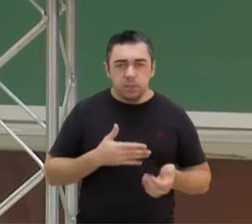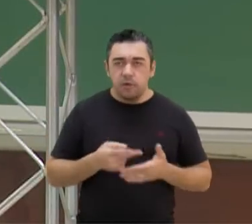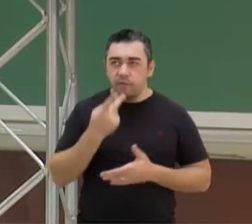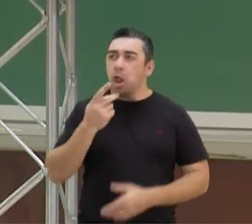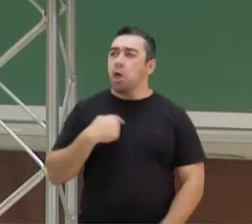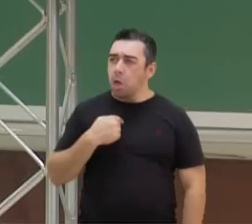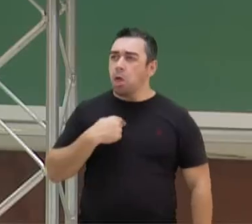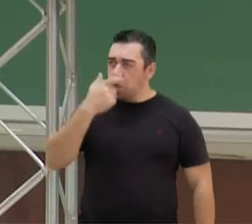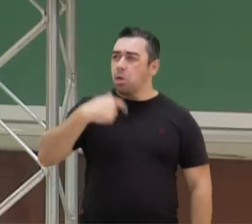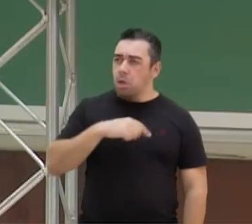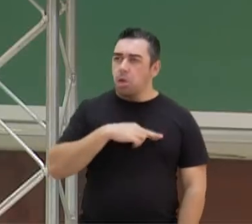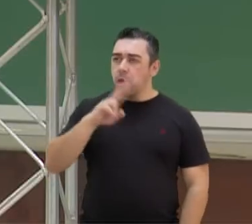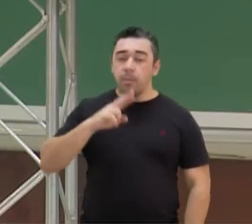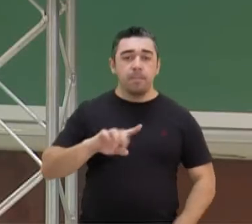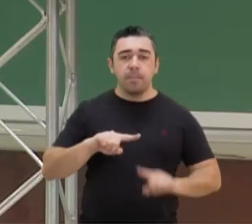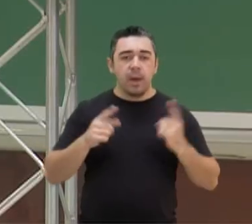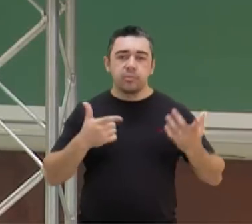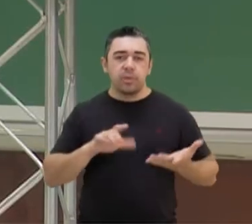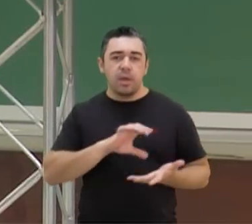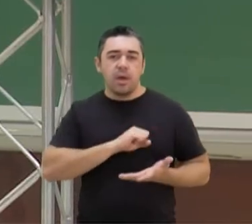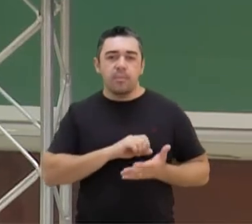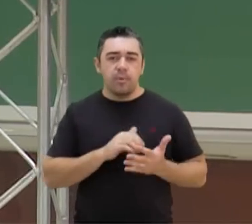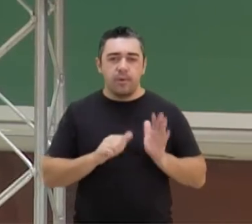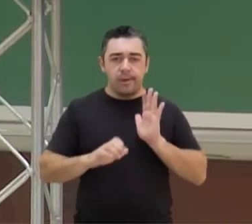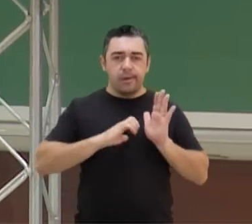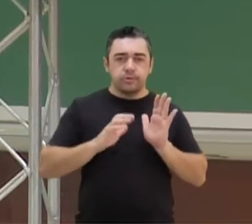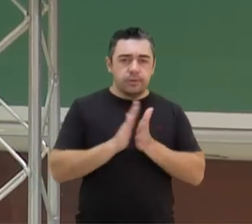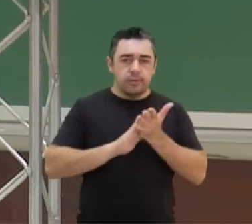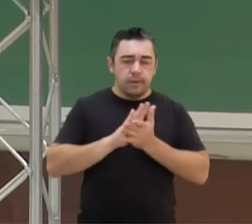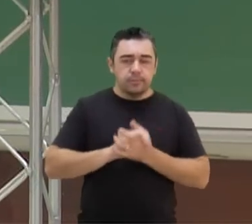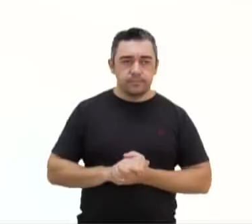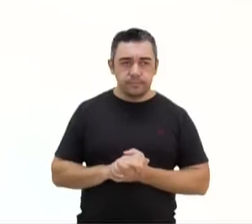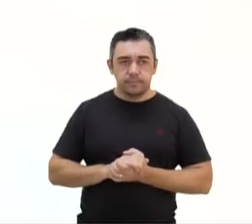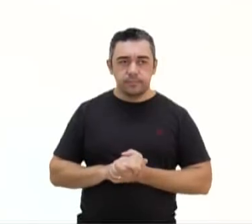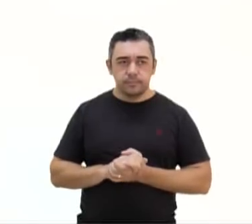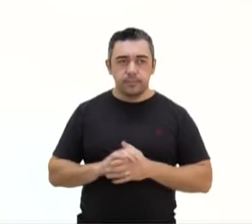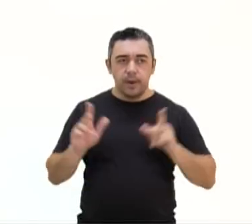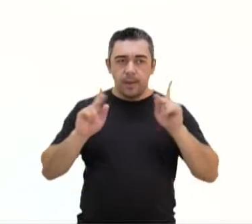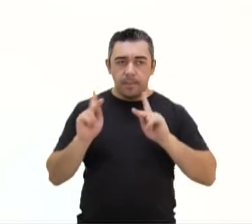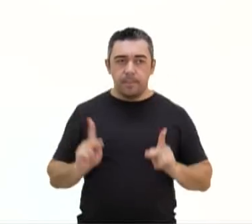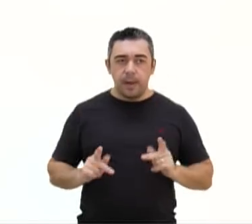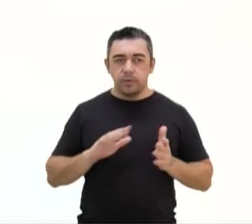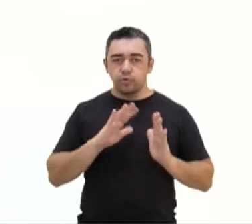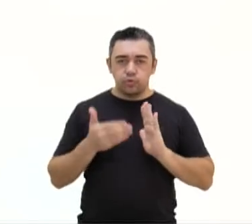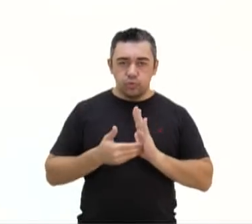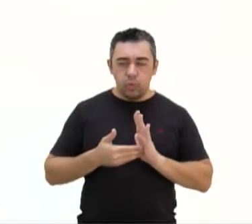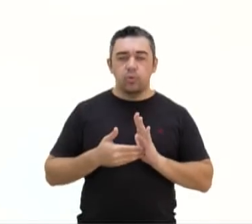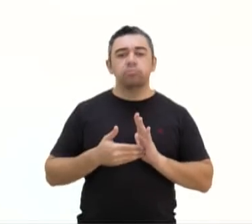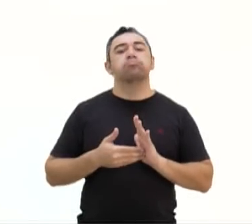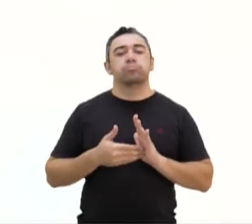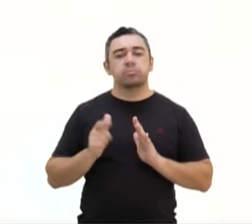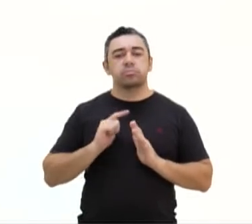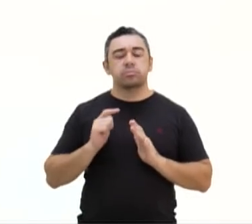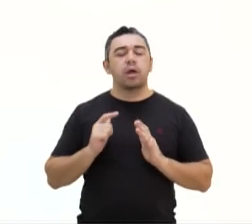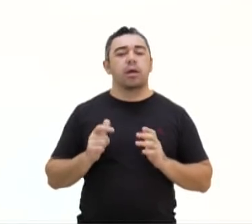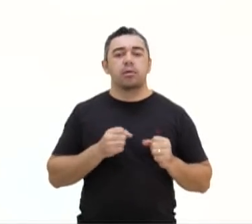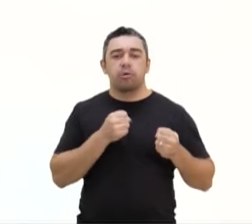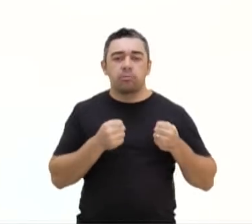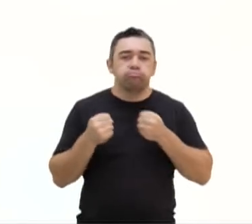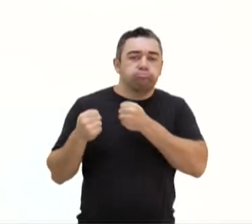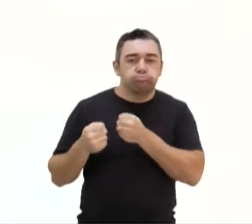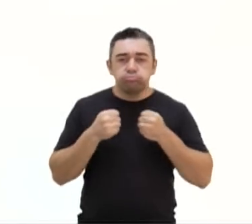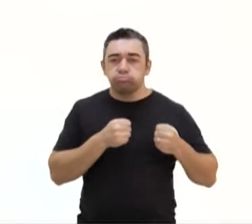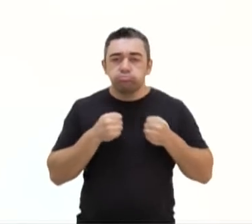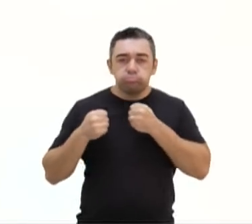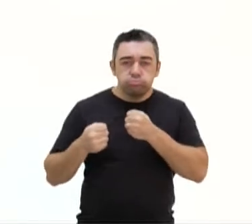não segue esses princípios éticos, de nada vale. A paz de Oxalá e a força dos orixás estejam sempre no teu caminho. Axé,